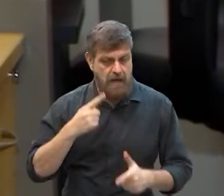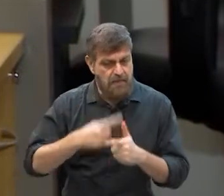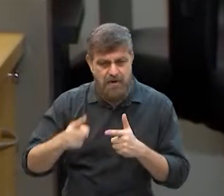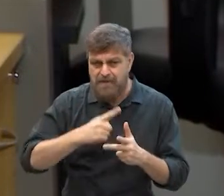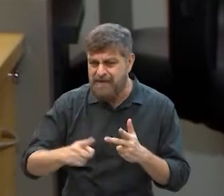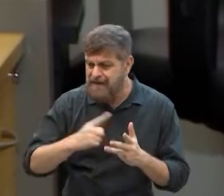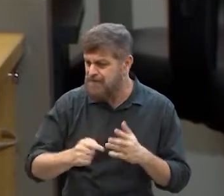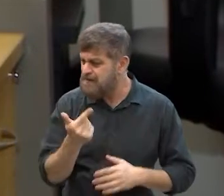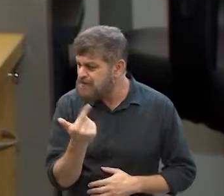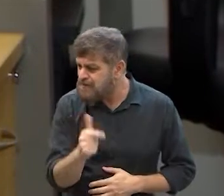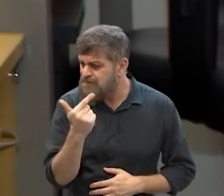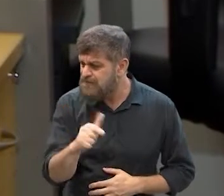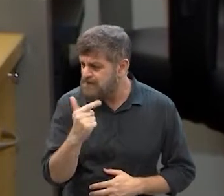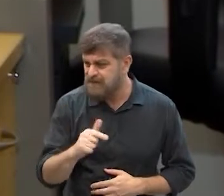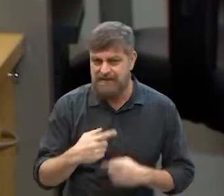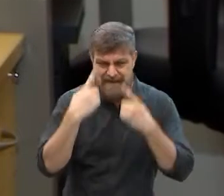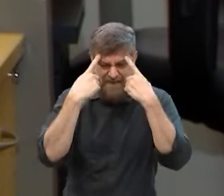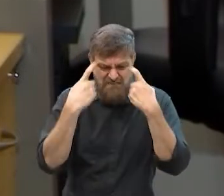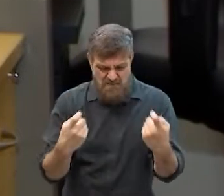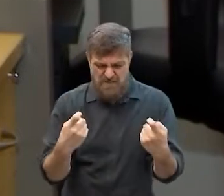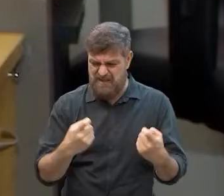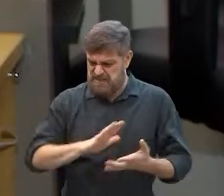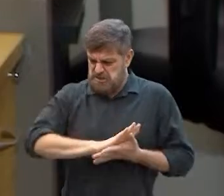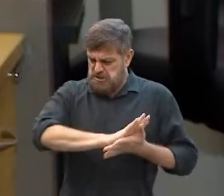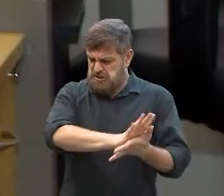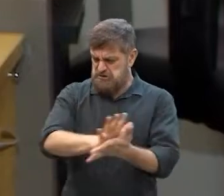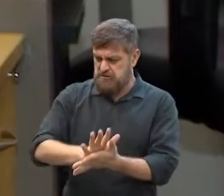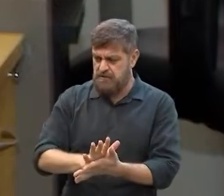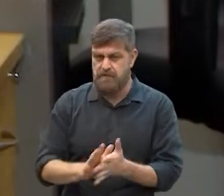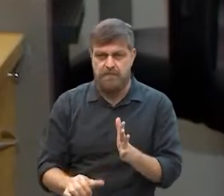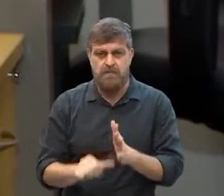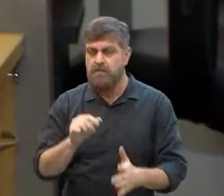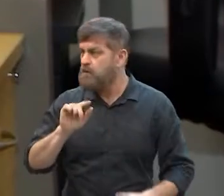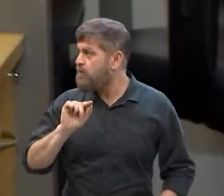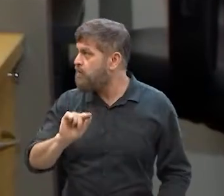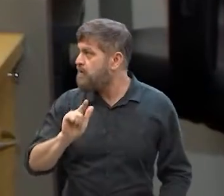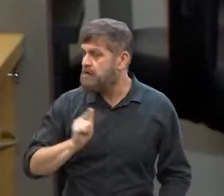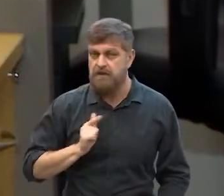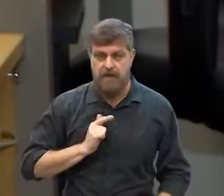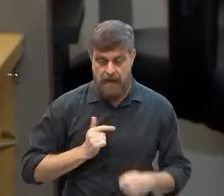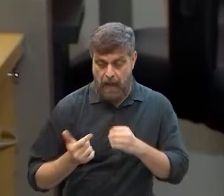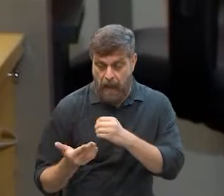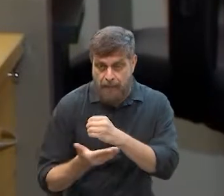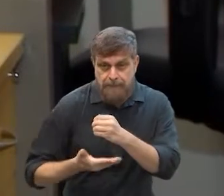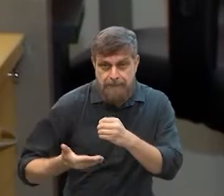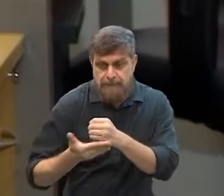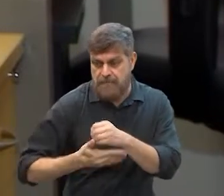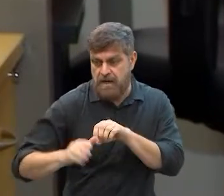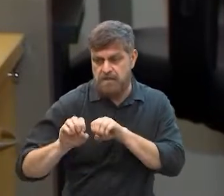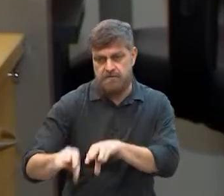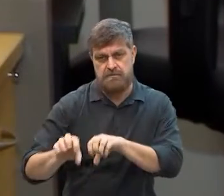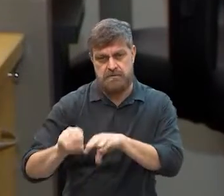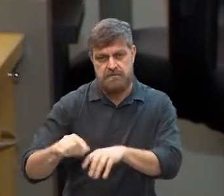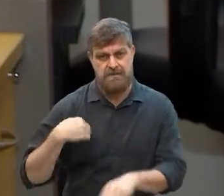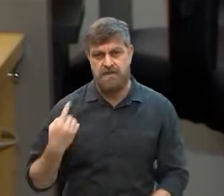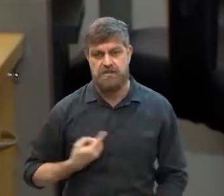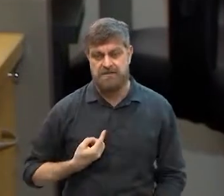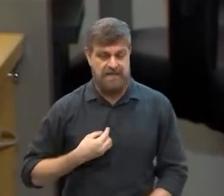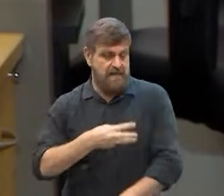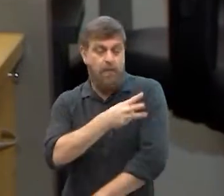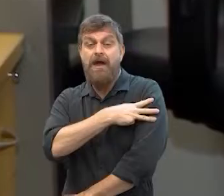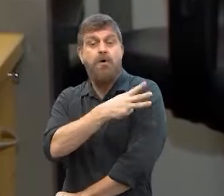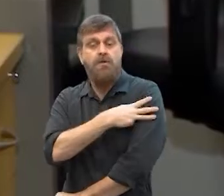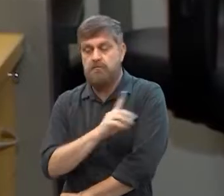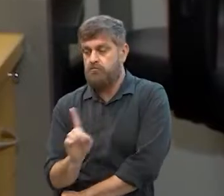problema como um problema grave. Né? Primeiro que é ensino fundamental, né? Nós não estamos nem falando de ensino